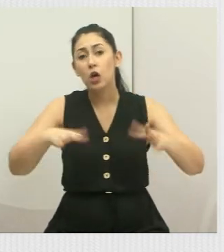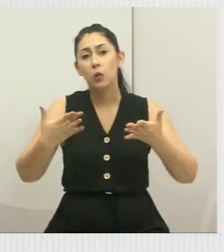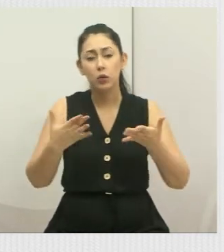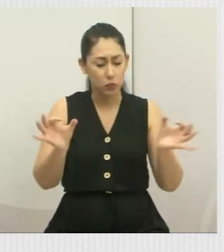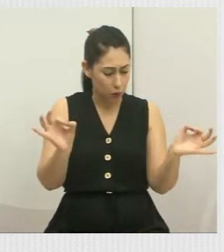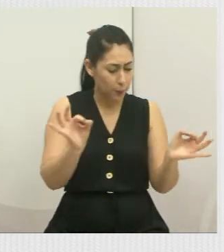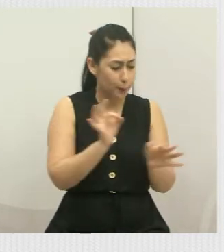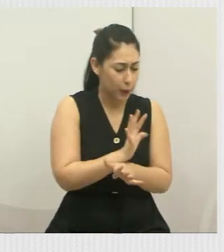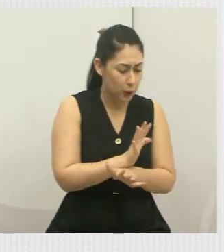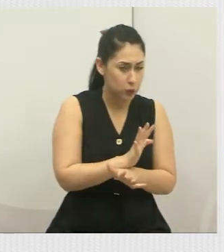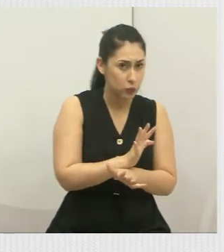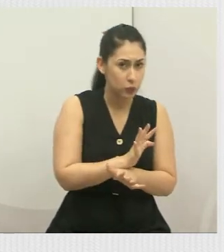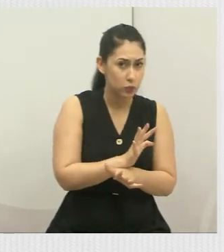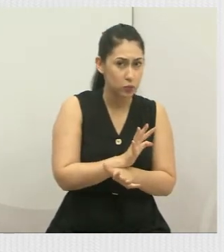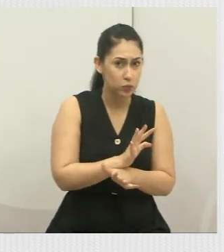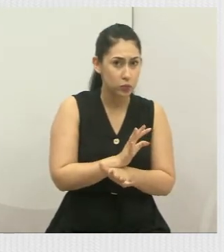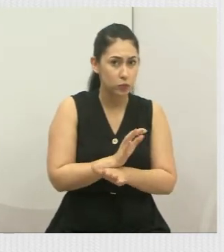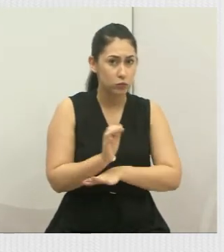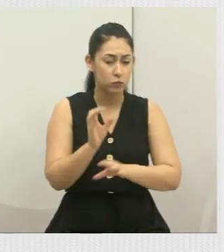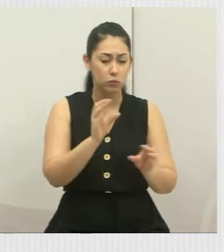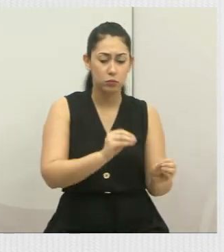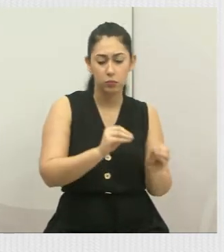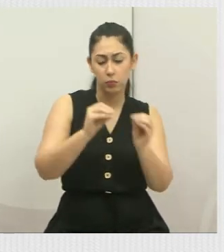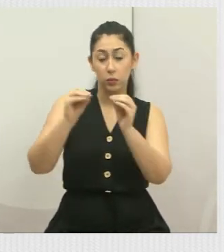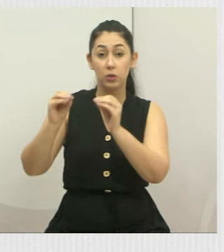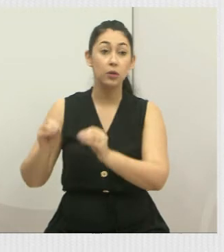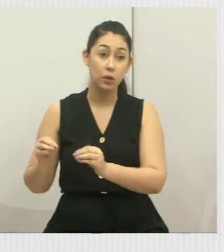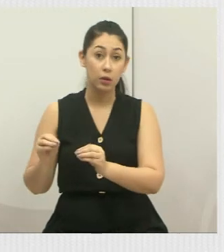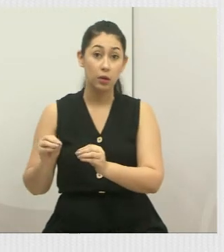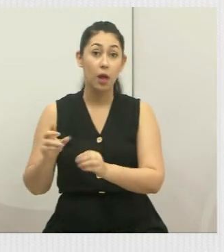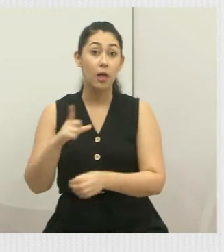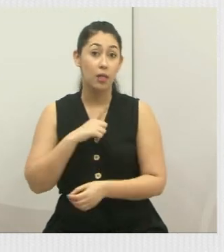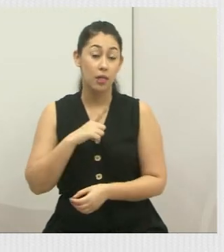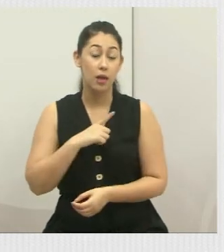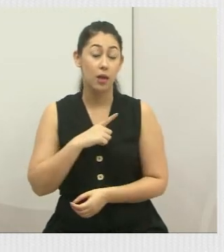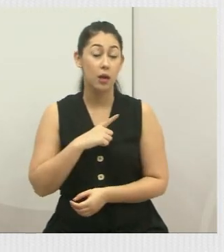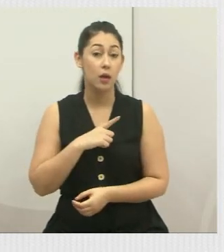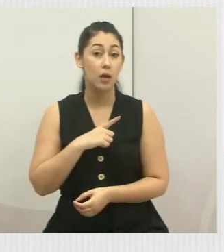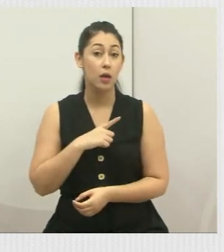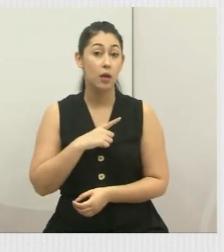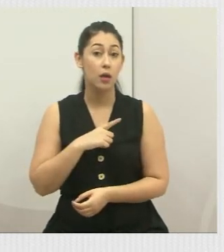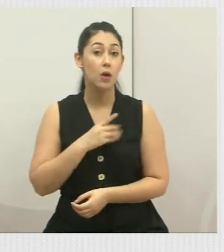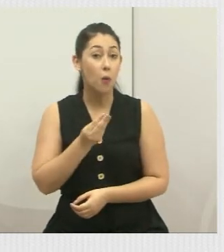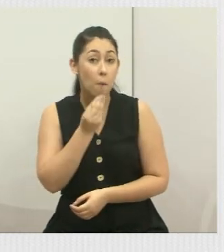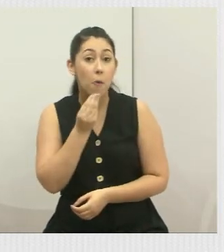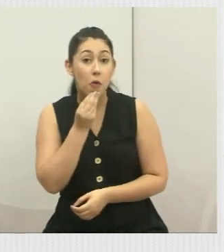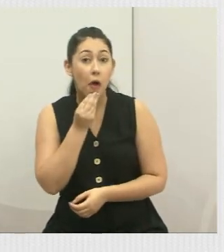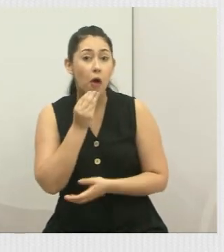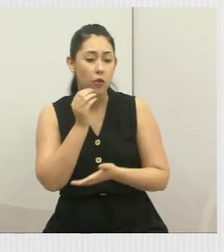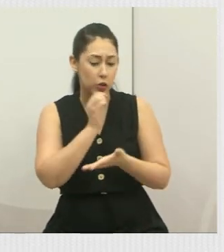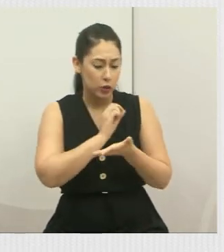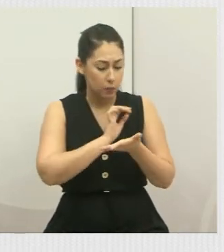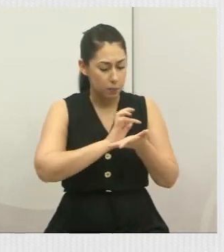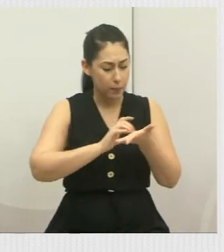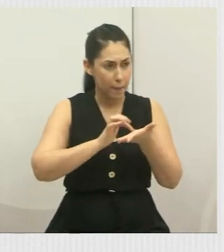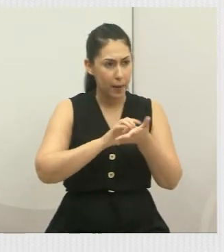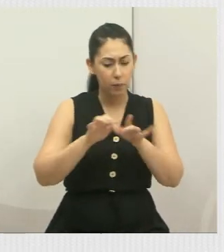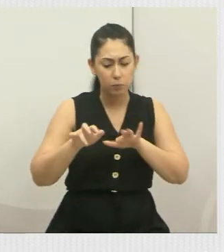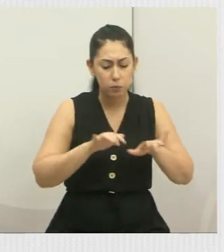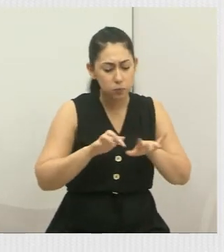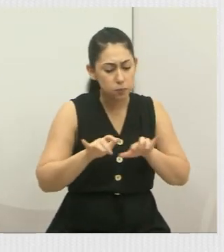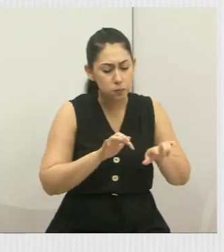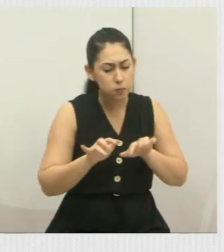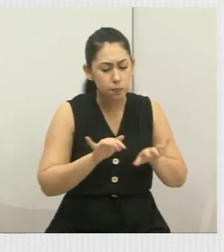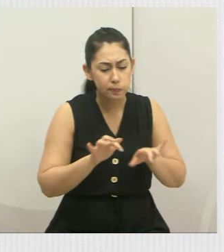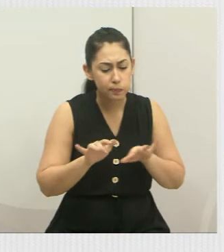tela e for para uma terceira tela desse formulário, você vai ter a oportunidade de deixar por escrito uma questão mais